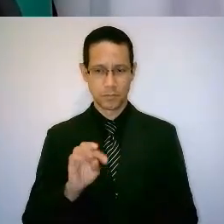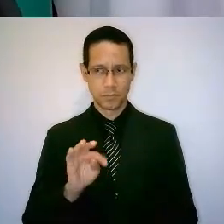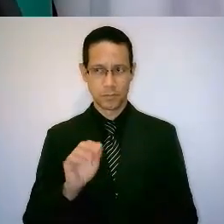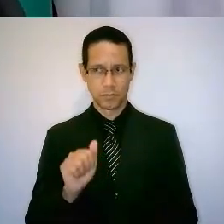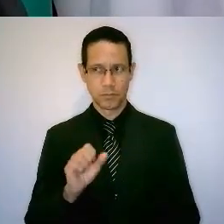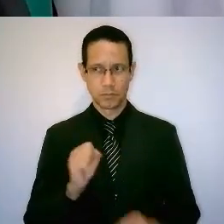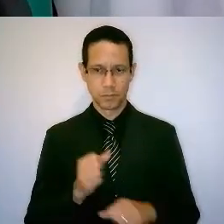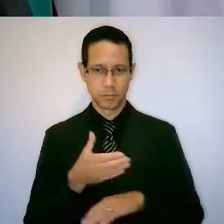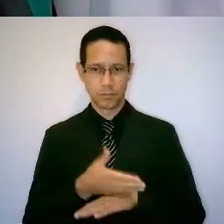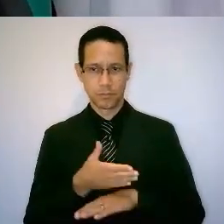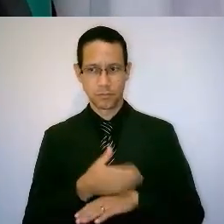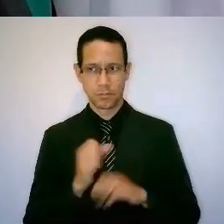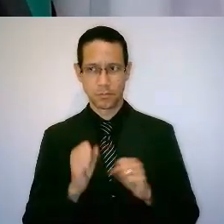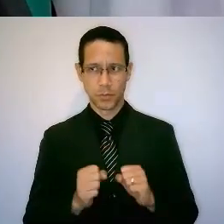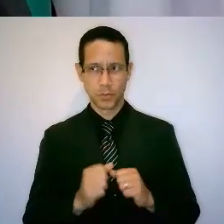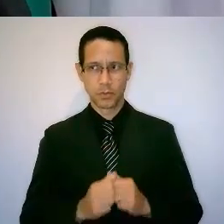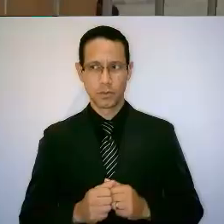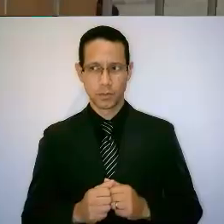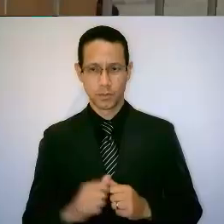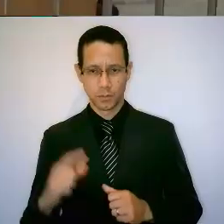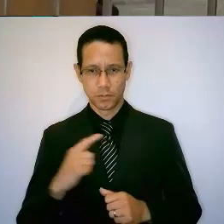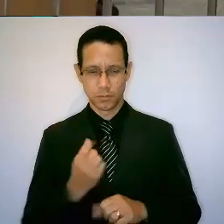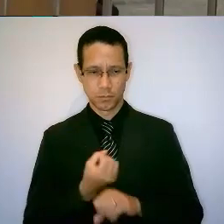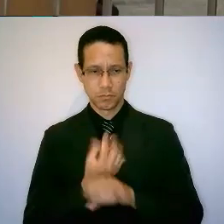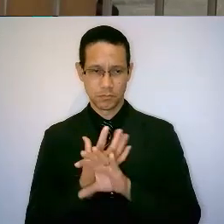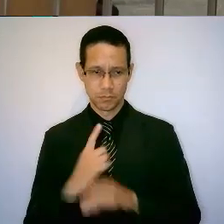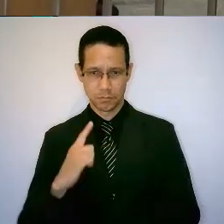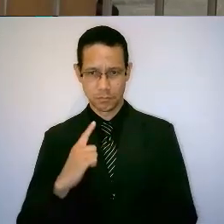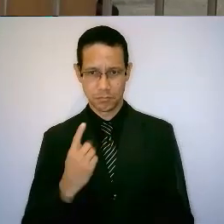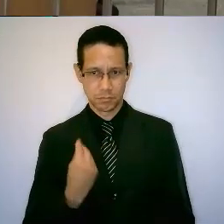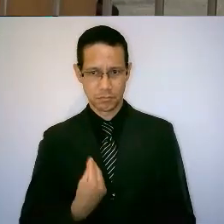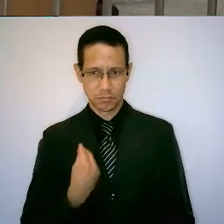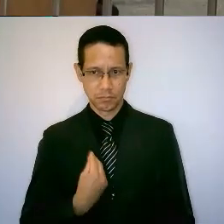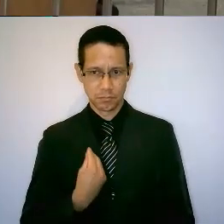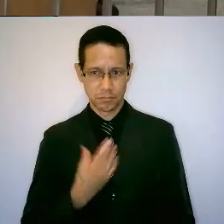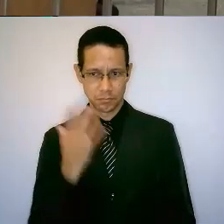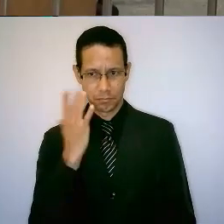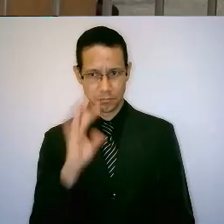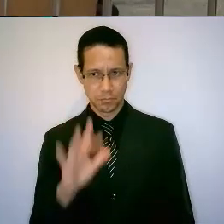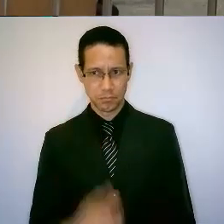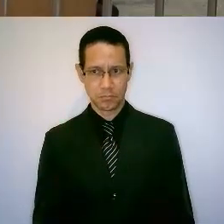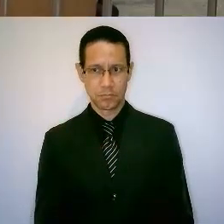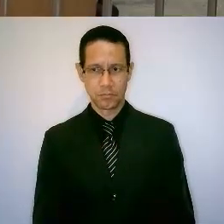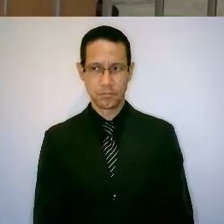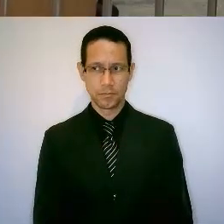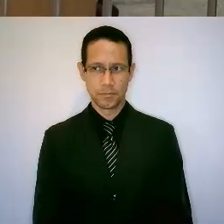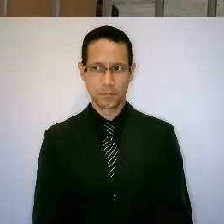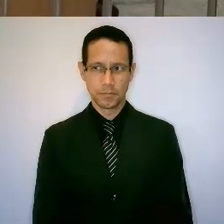eu não sei se ele tá na sala virtual aí deixa-me só identificado aqui